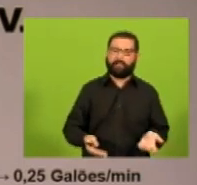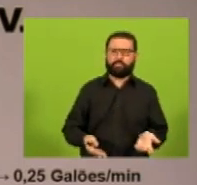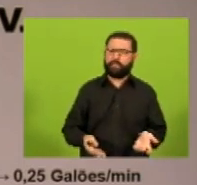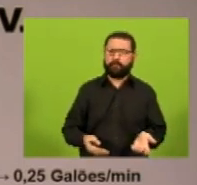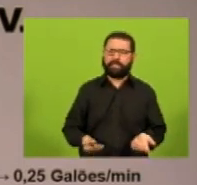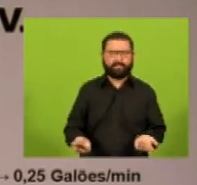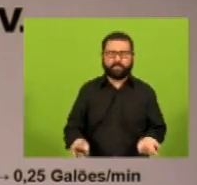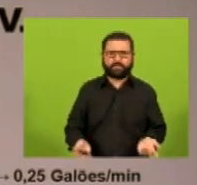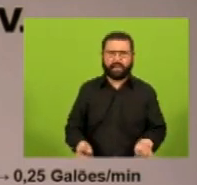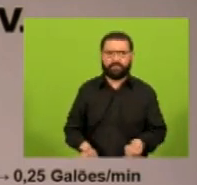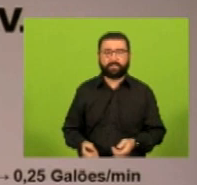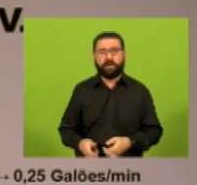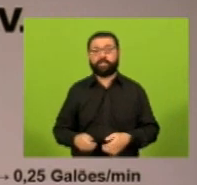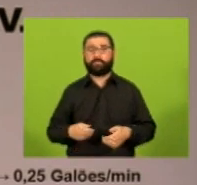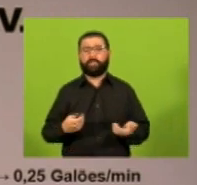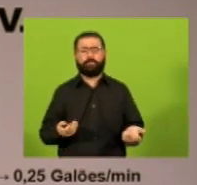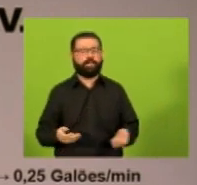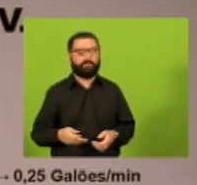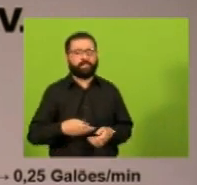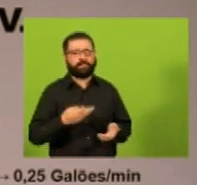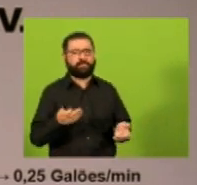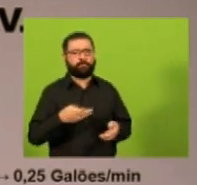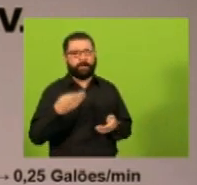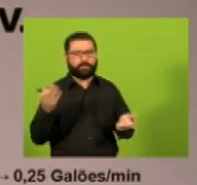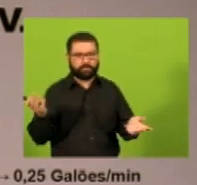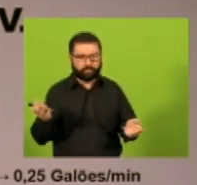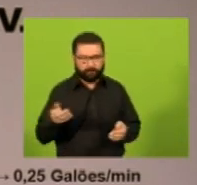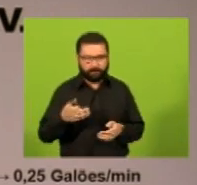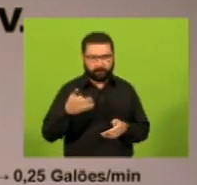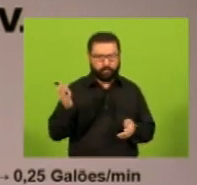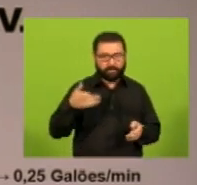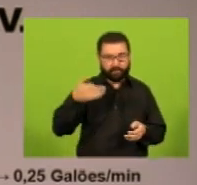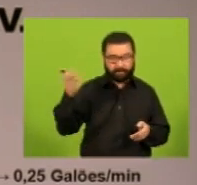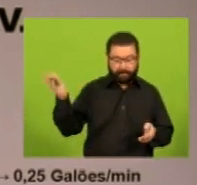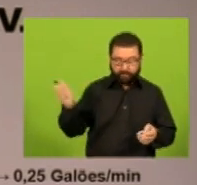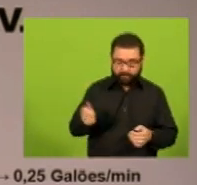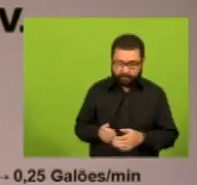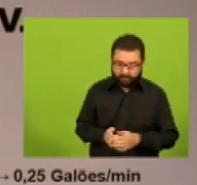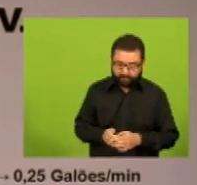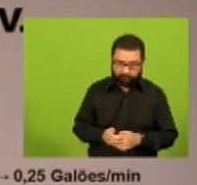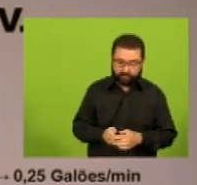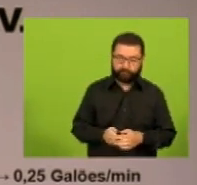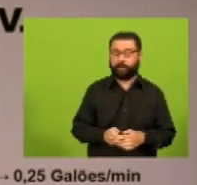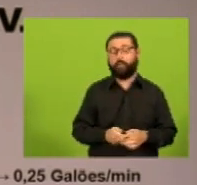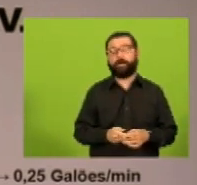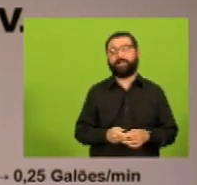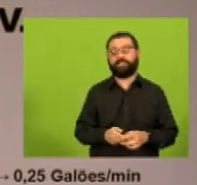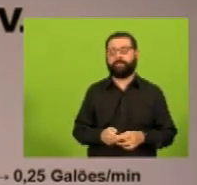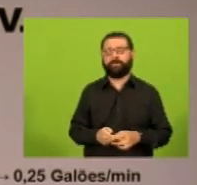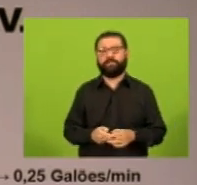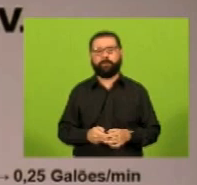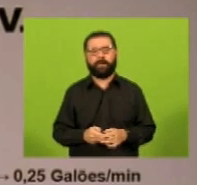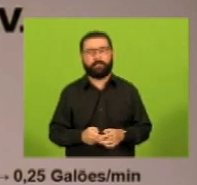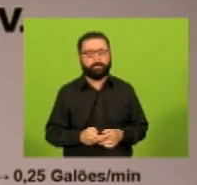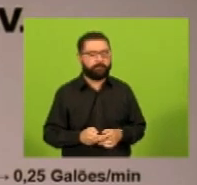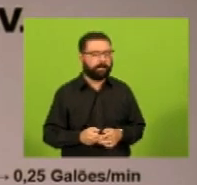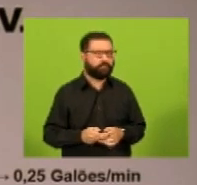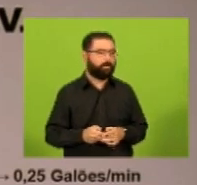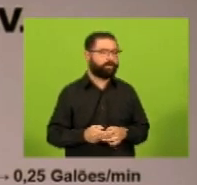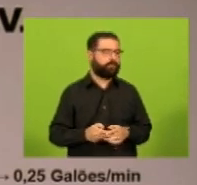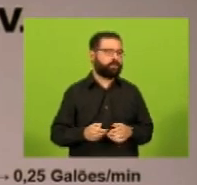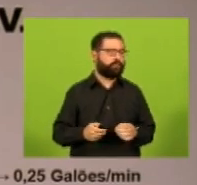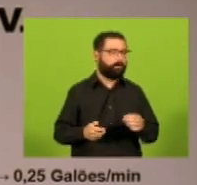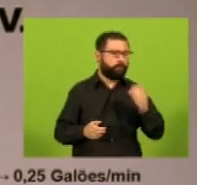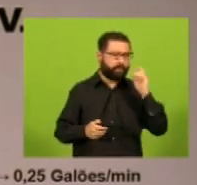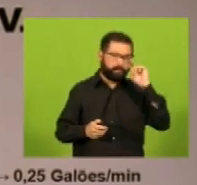podem baixar gratuitamente nesses sites, vocês podem pedir nessas empresas, nos setores que vocês forem comprar esses bicos também, né?